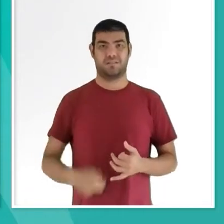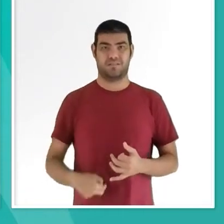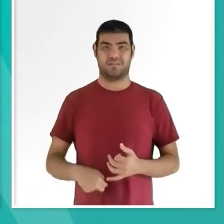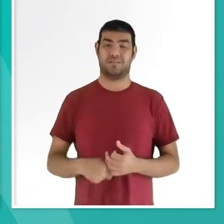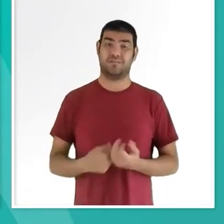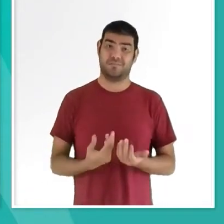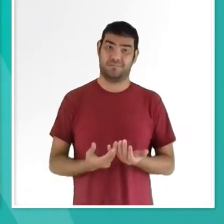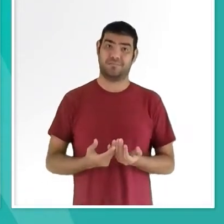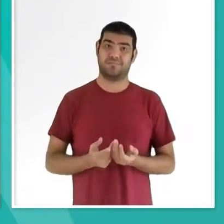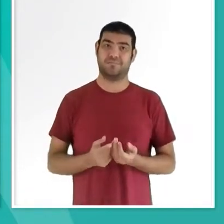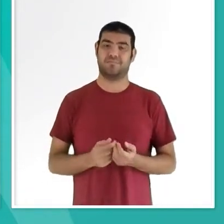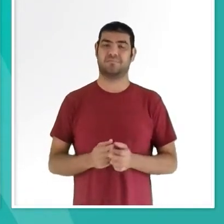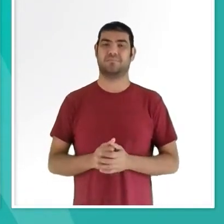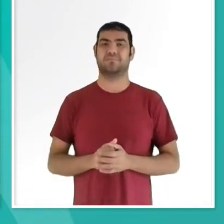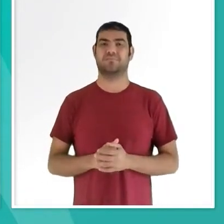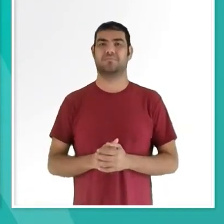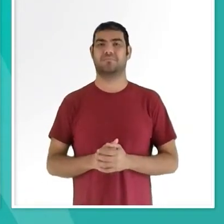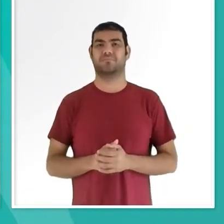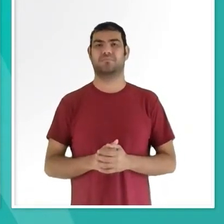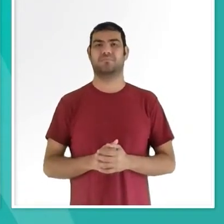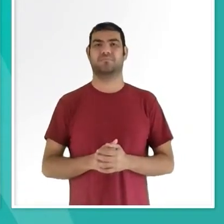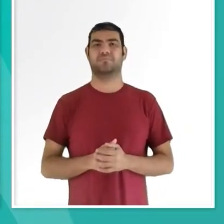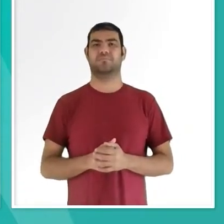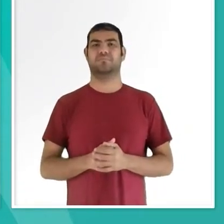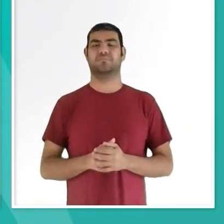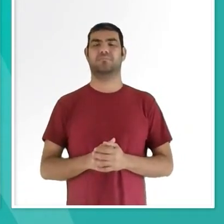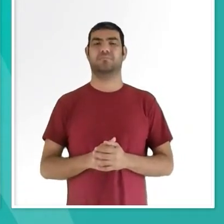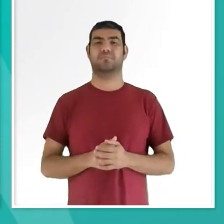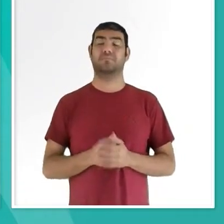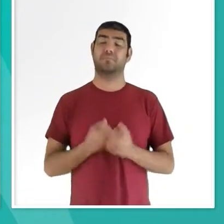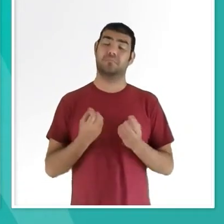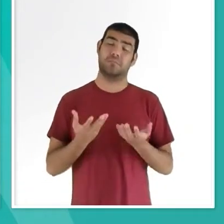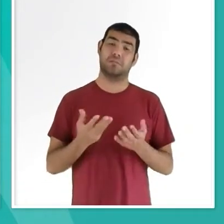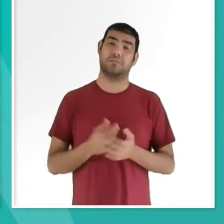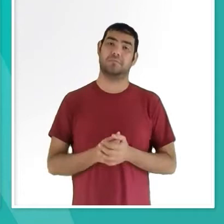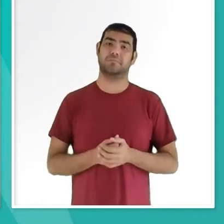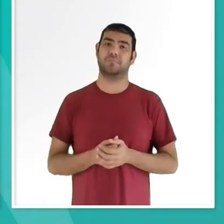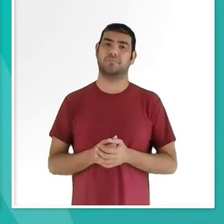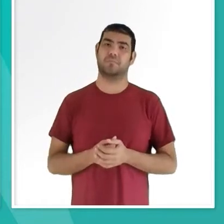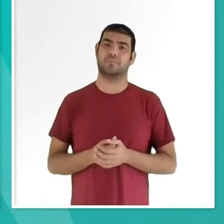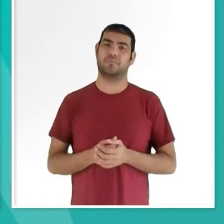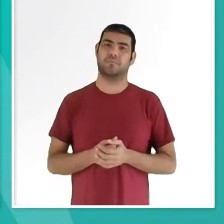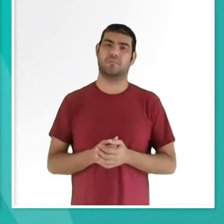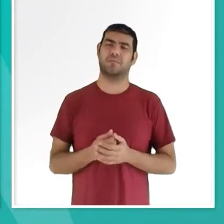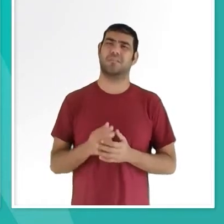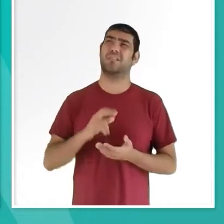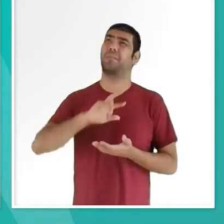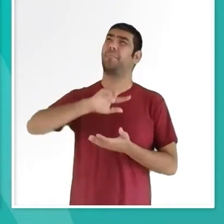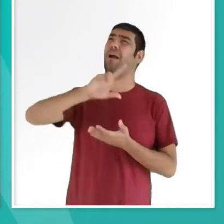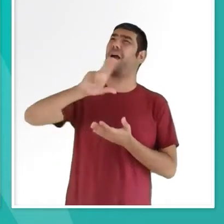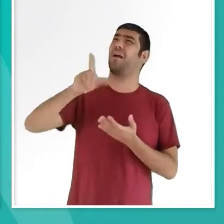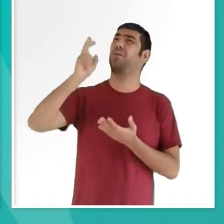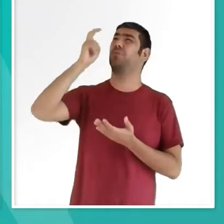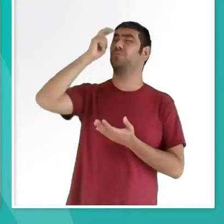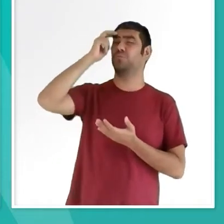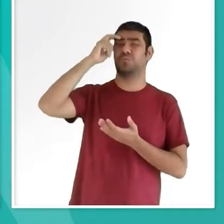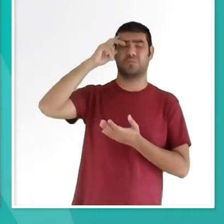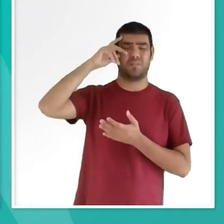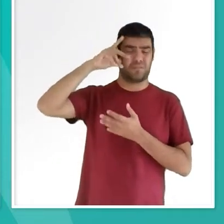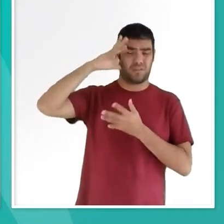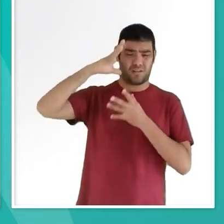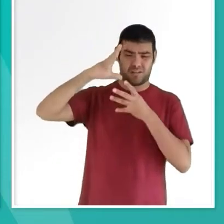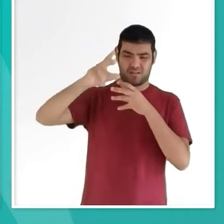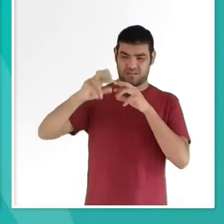Tsu-Tsu. Muito bem, então essas várias culturas uma vez foi acabando se reunindo,